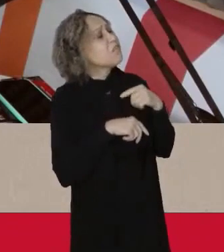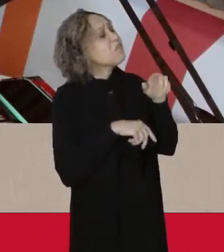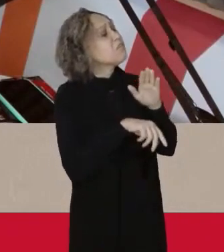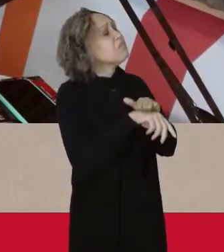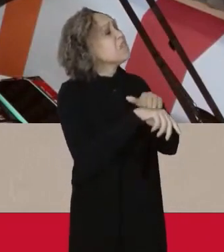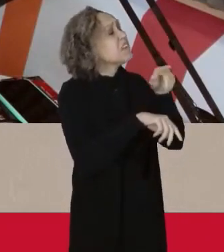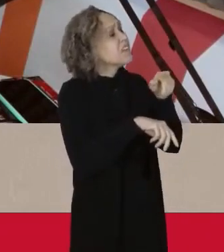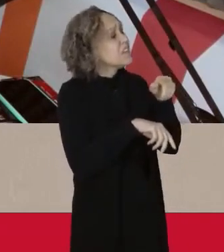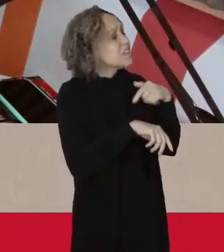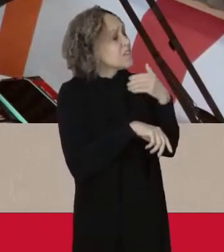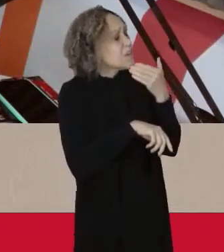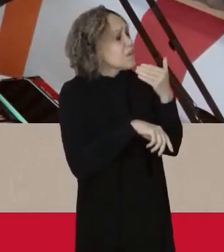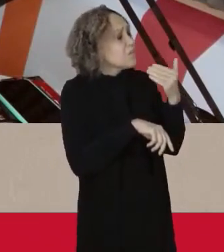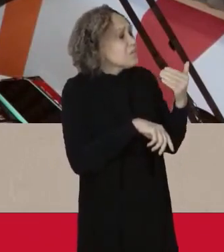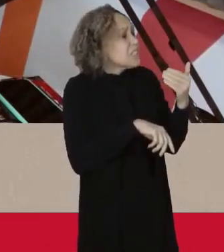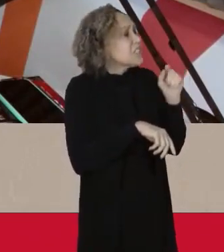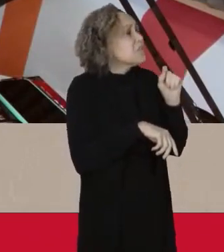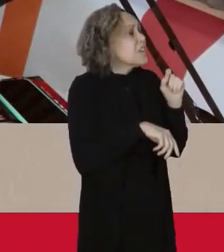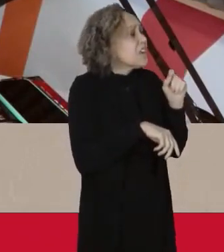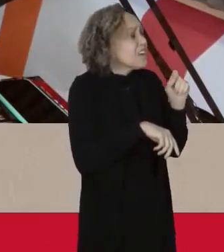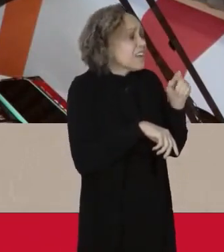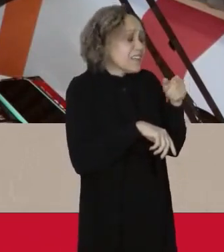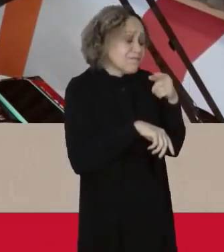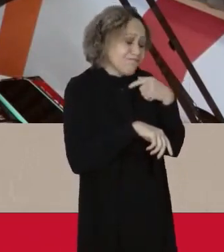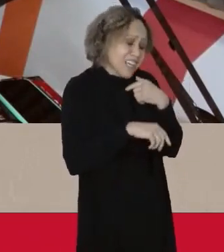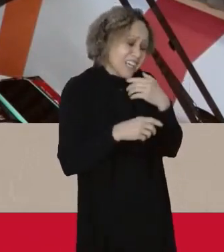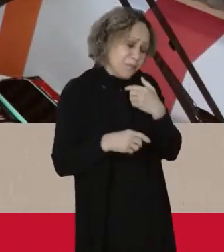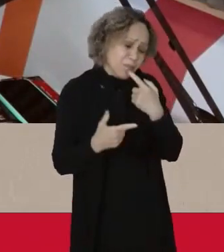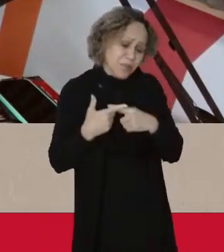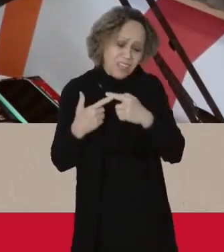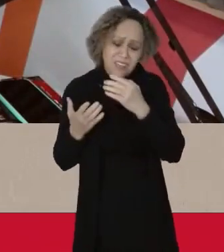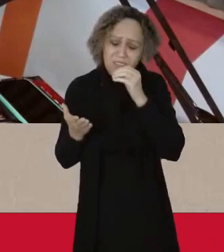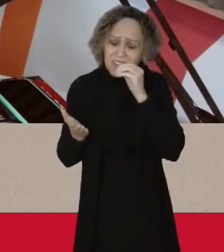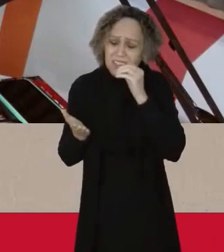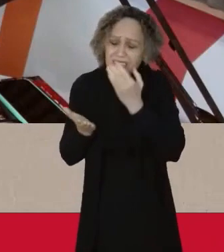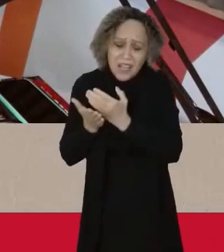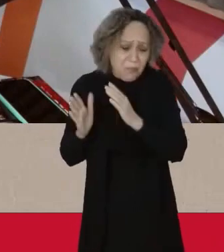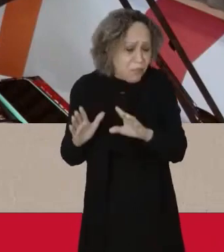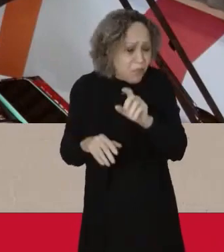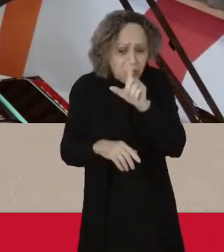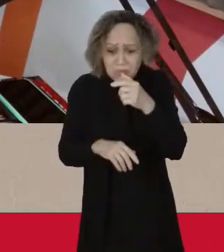meu filho pediu, eu disse que acabou. Aí ela disse, é injusto. E ela com uma